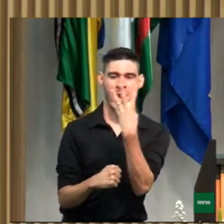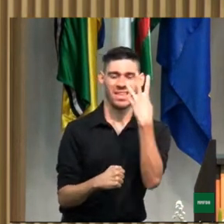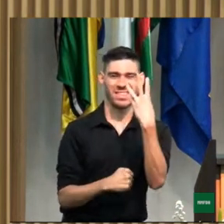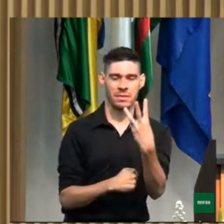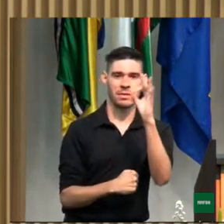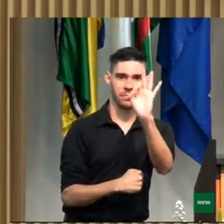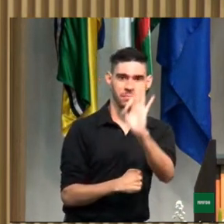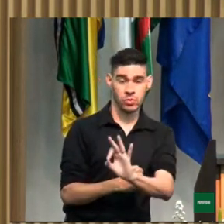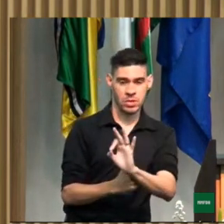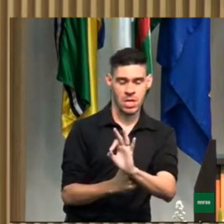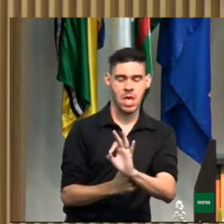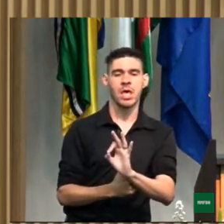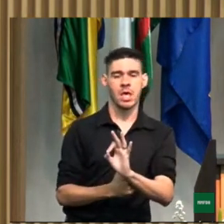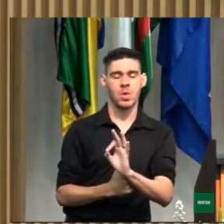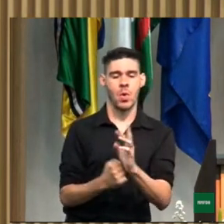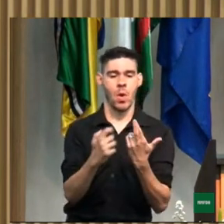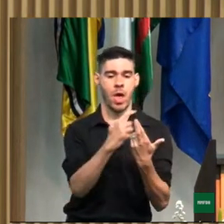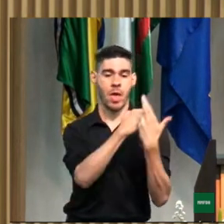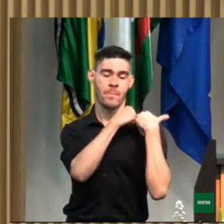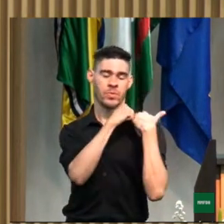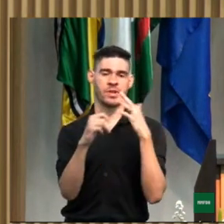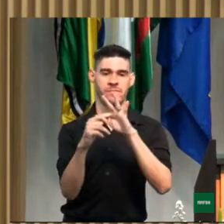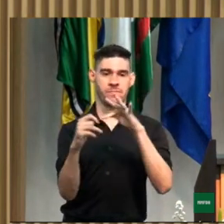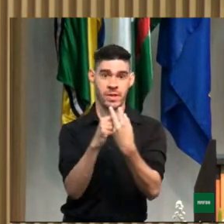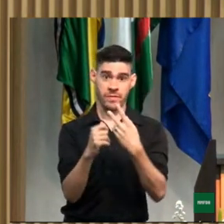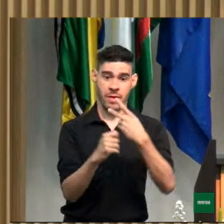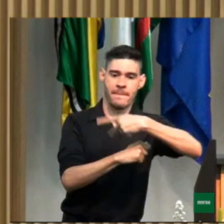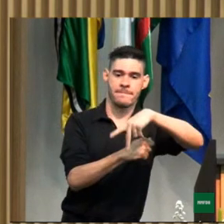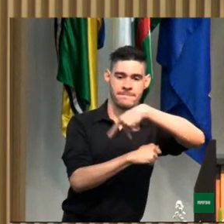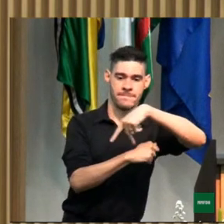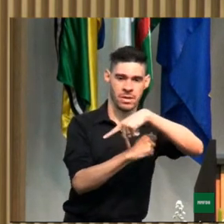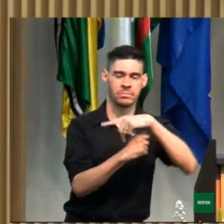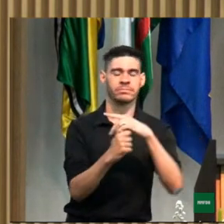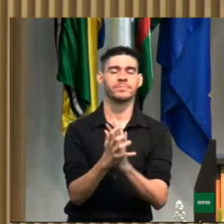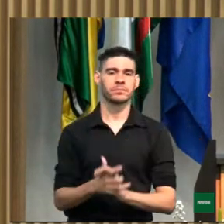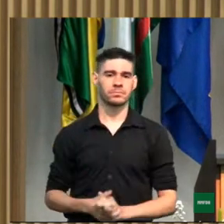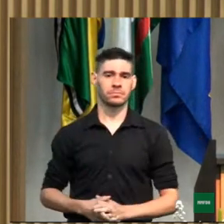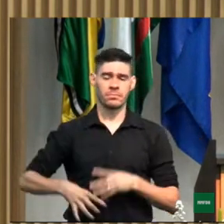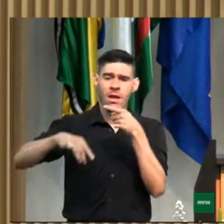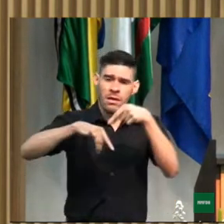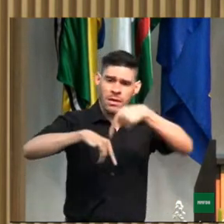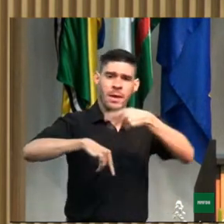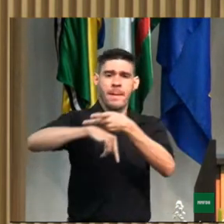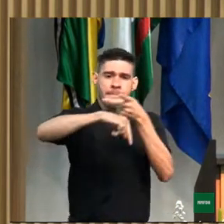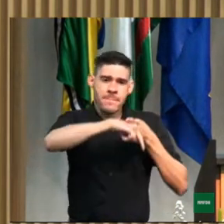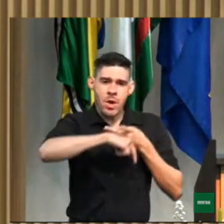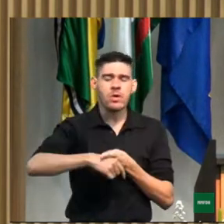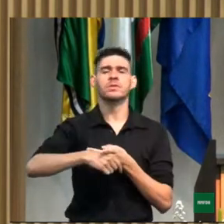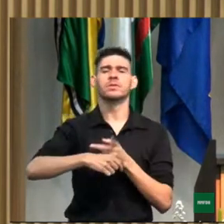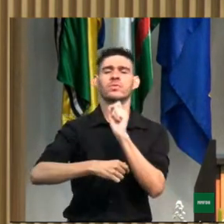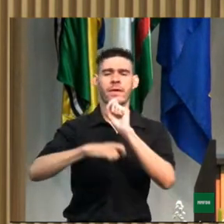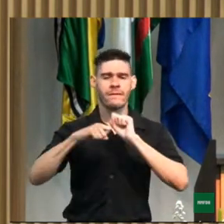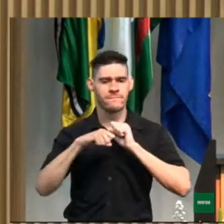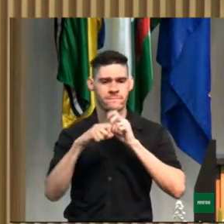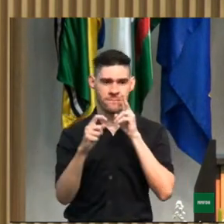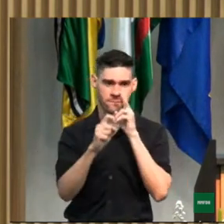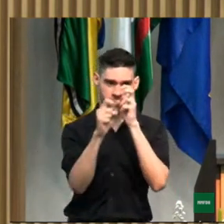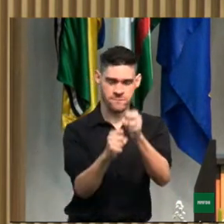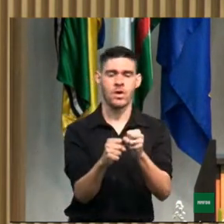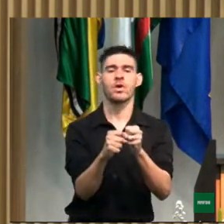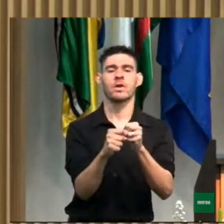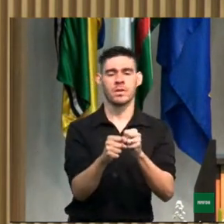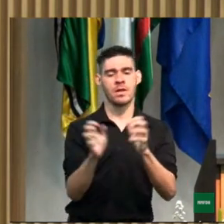família no nosso país. E atos como esse, premiações como essa, certamente fortalecem as nossas mulheres e